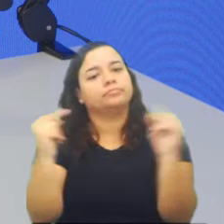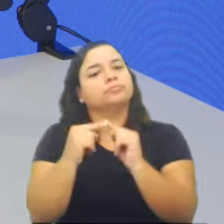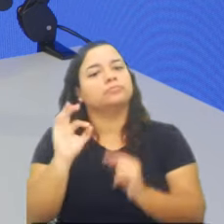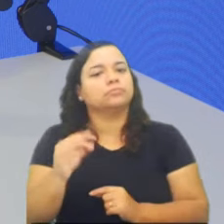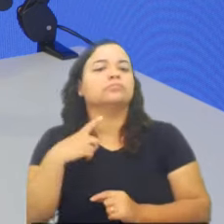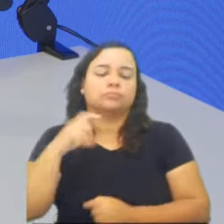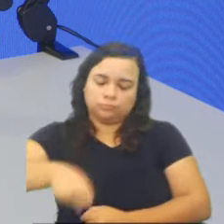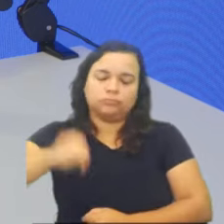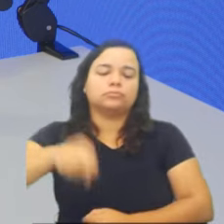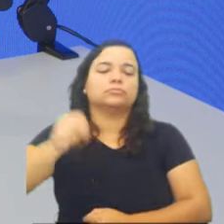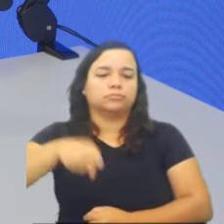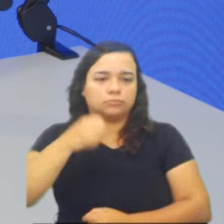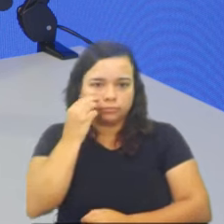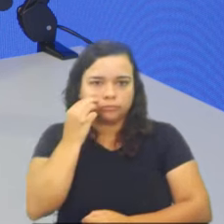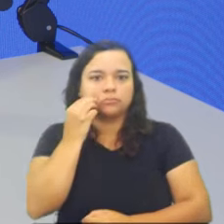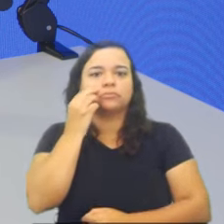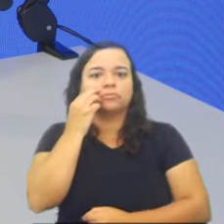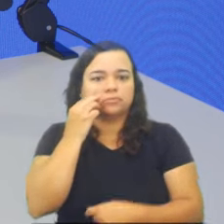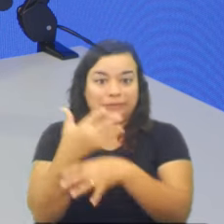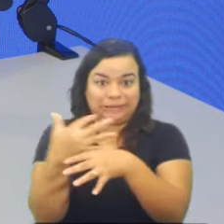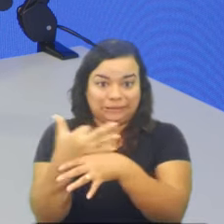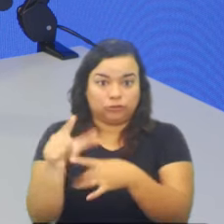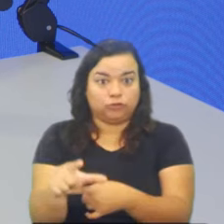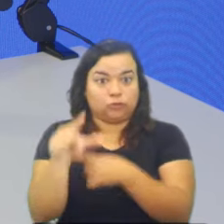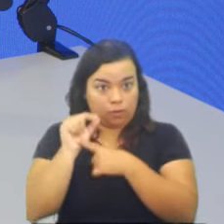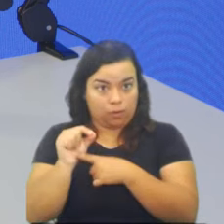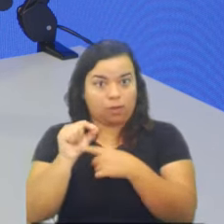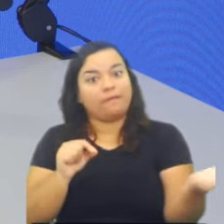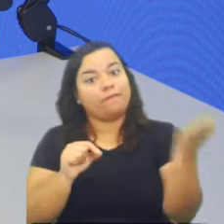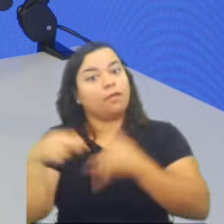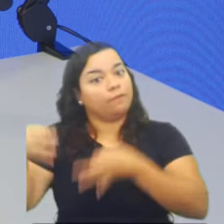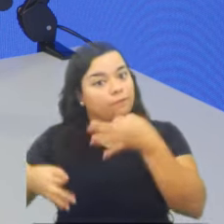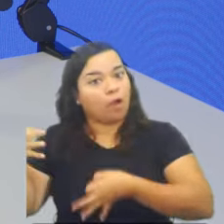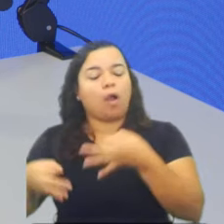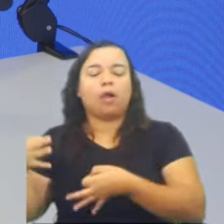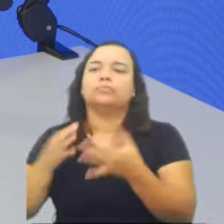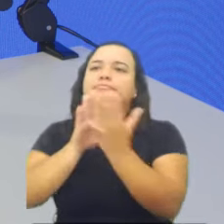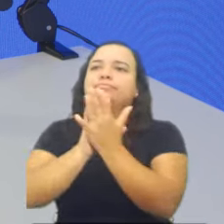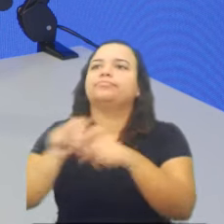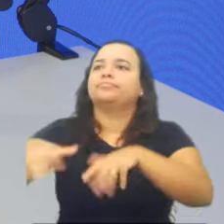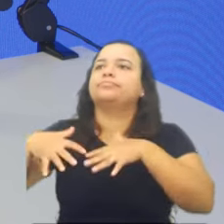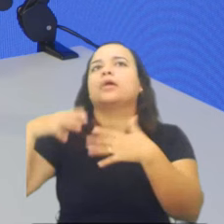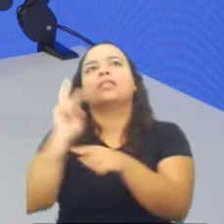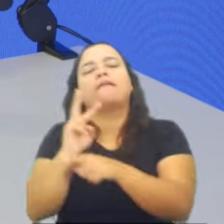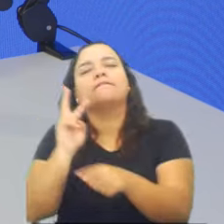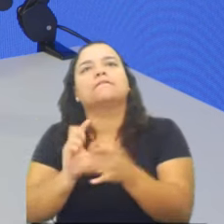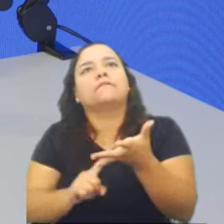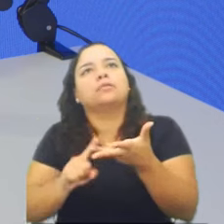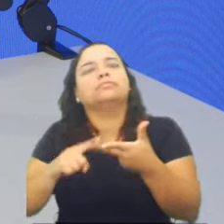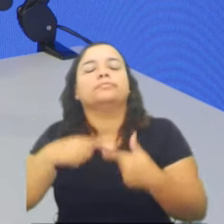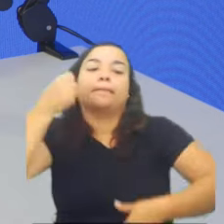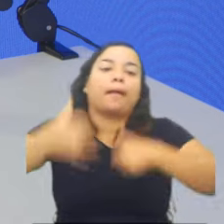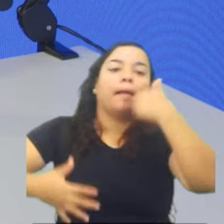bem democrátic bem democrático eh a a a cidade escolhe o seu tema vem por for não faz a defesa e repende